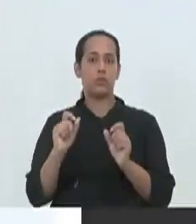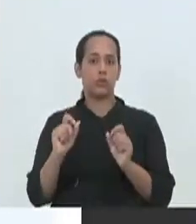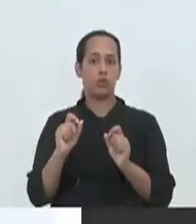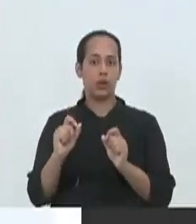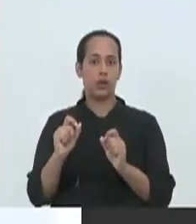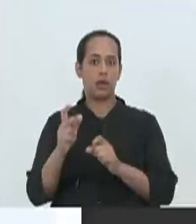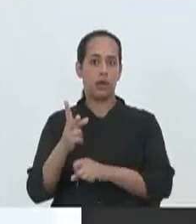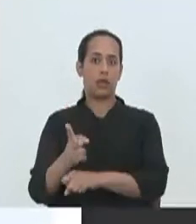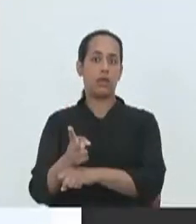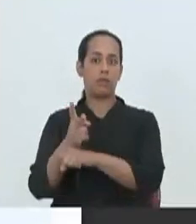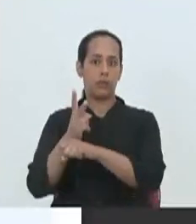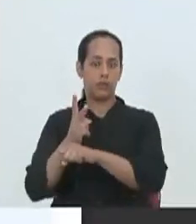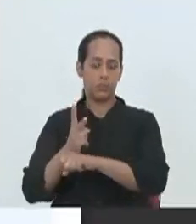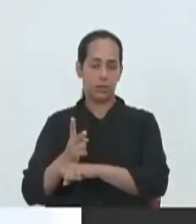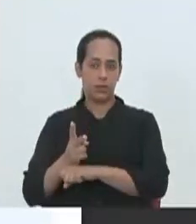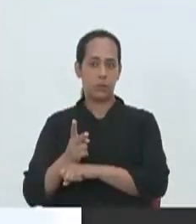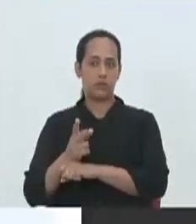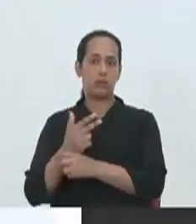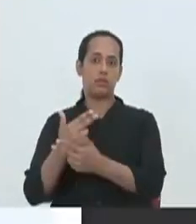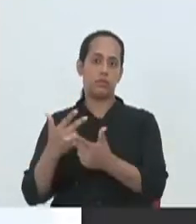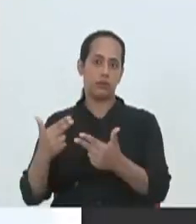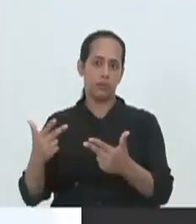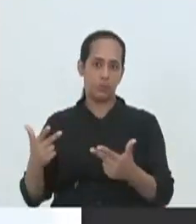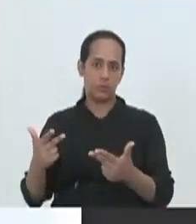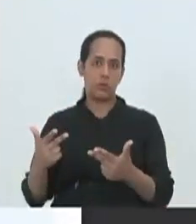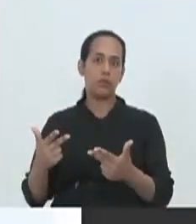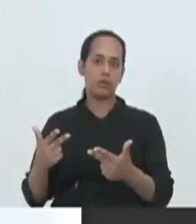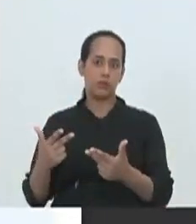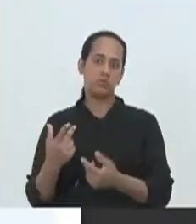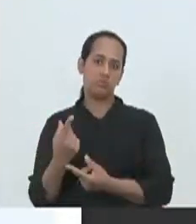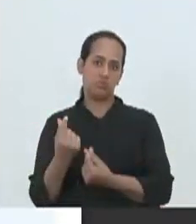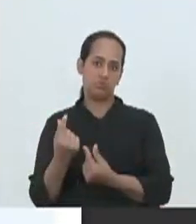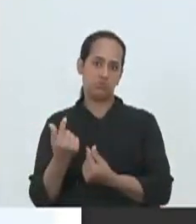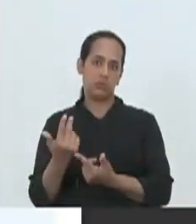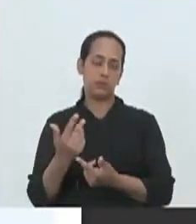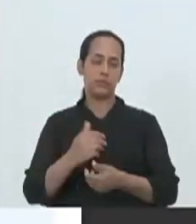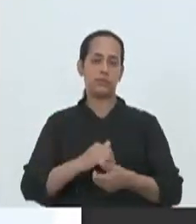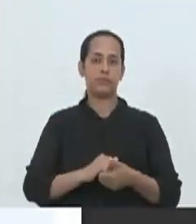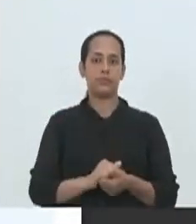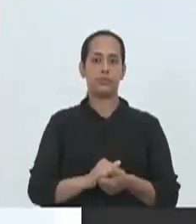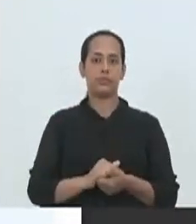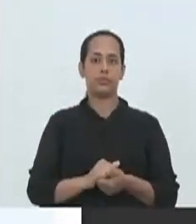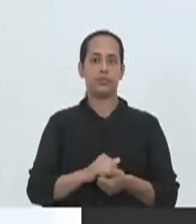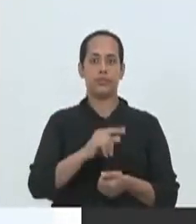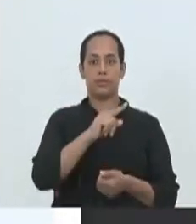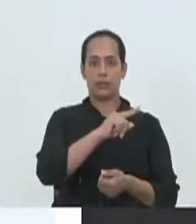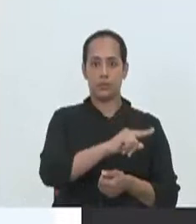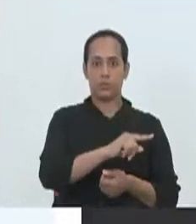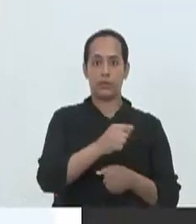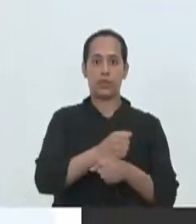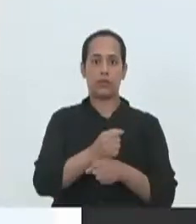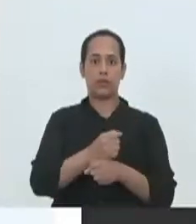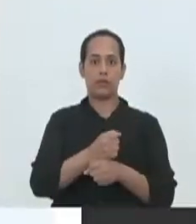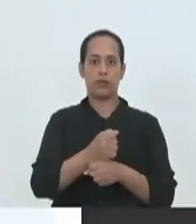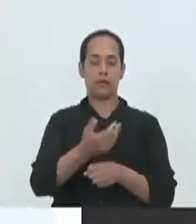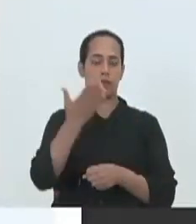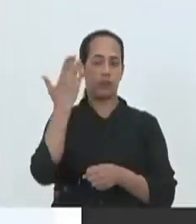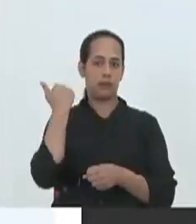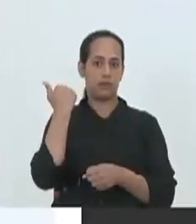empréstimos as operações financeiras as receitas correntes em 2022 somavam